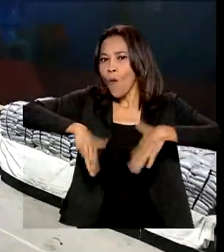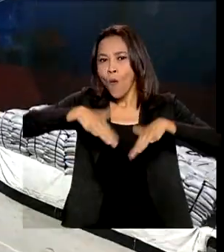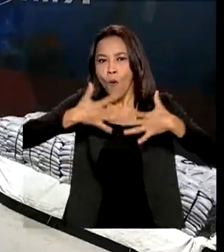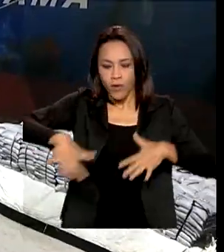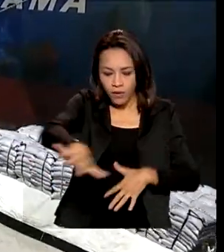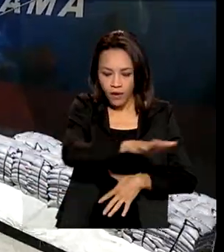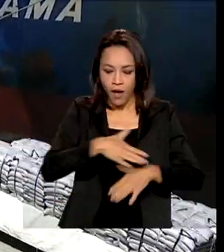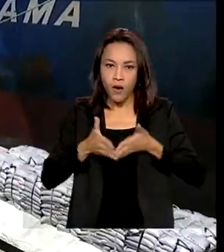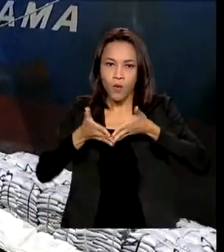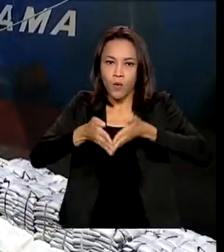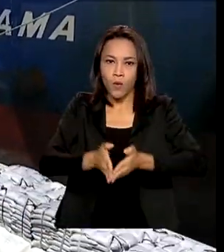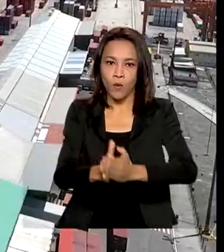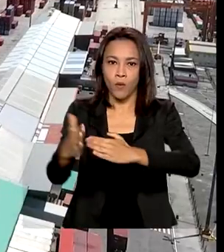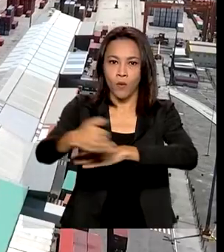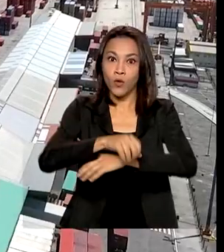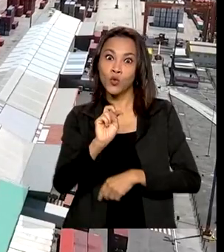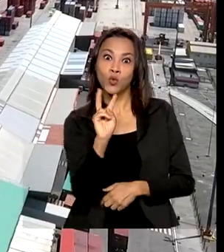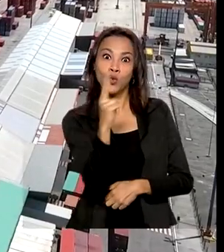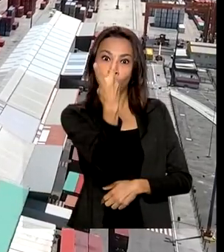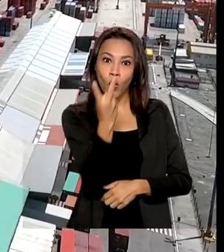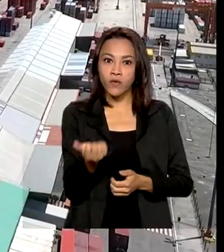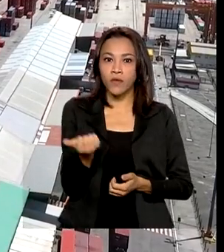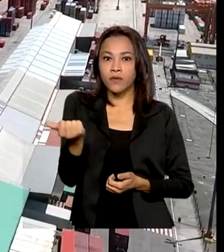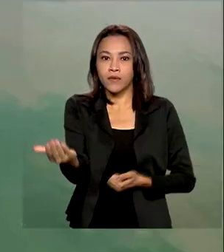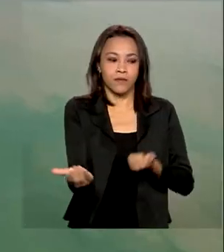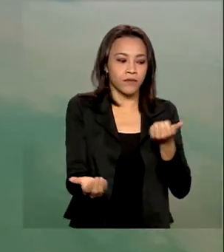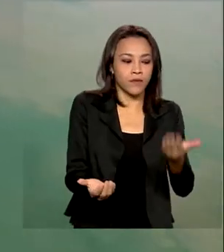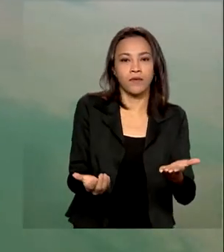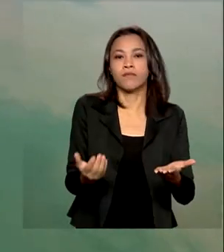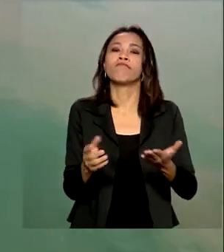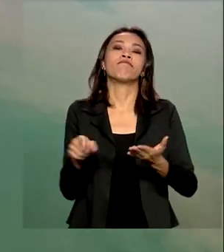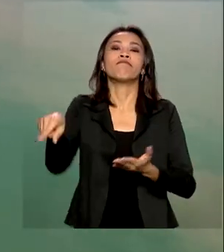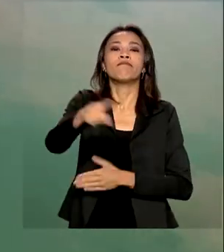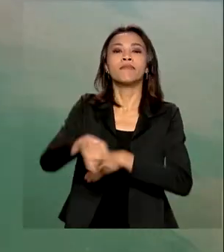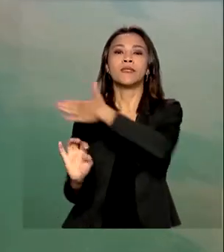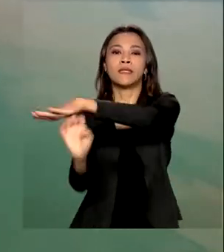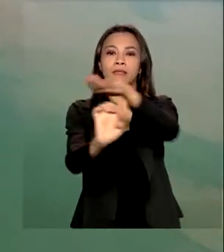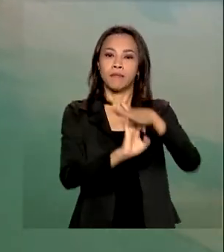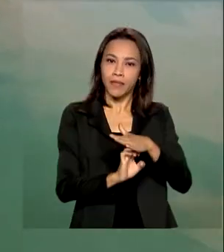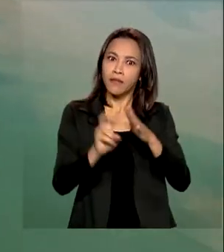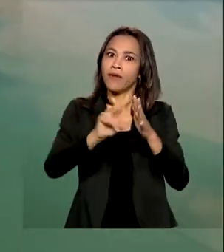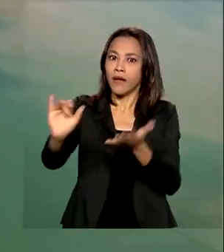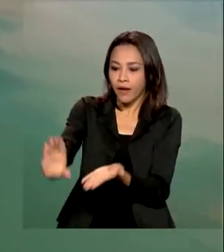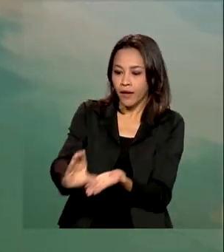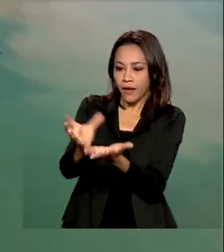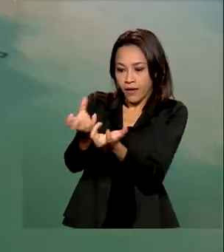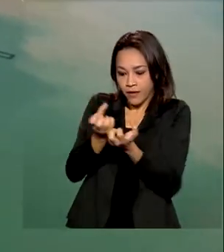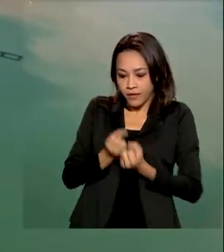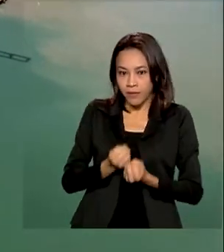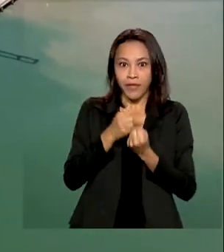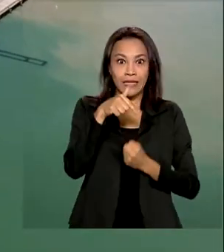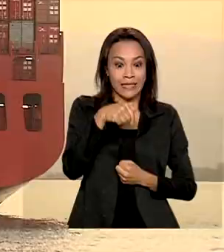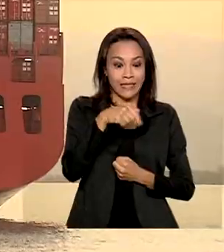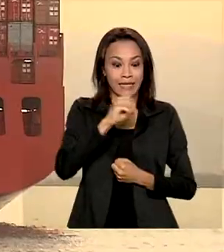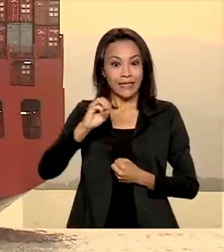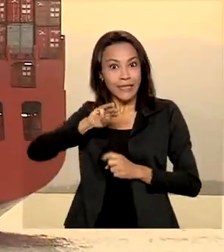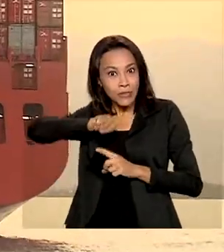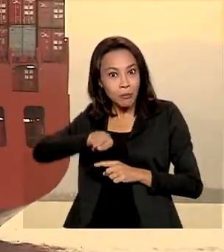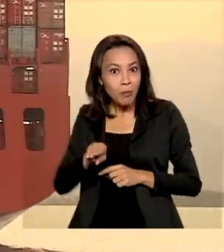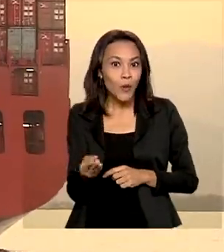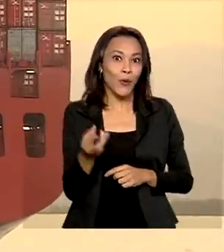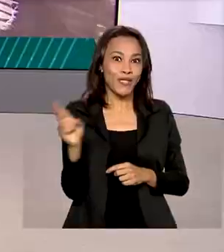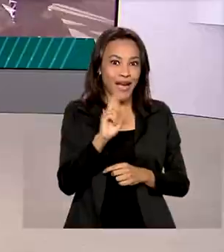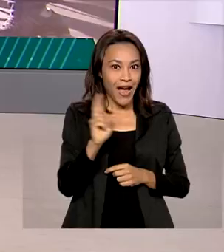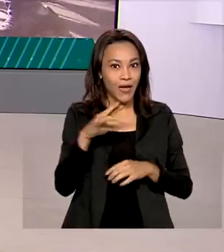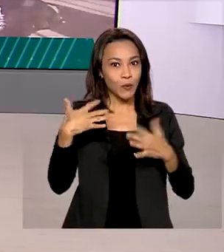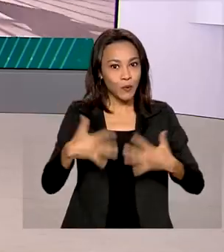portuário dois terminais São concedidos à iniciativa privada e vão receber mais de 700 milhões de reais em